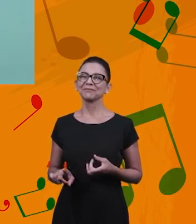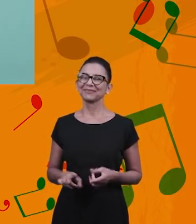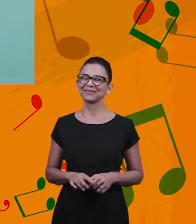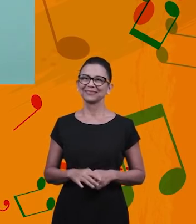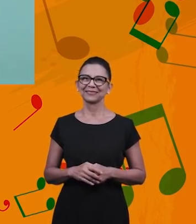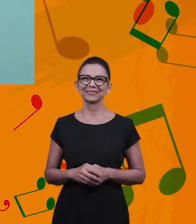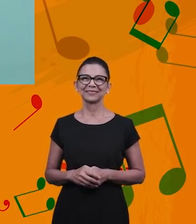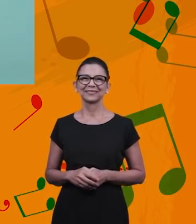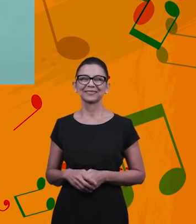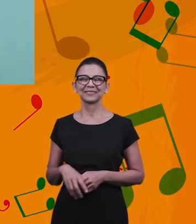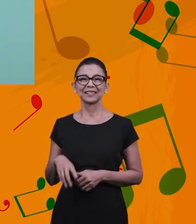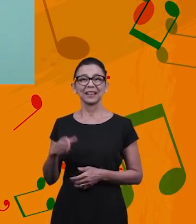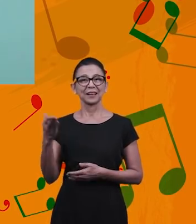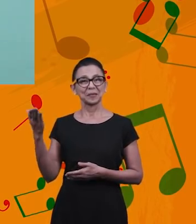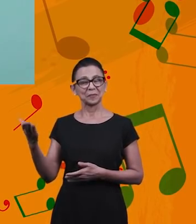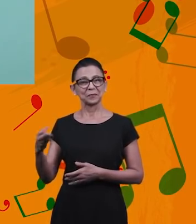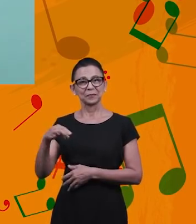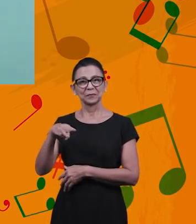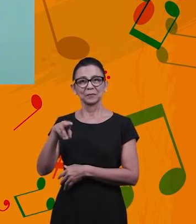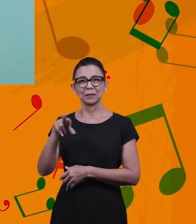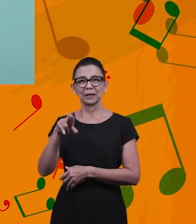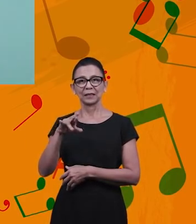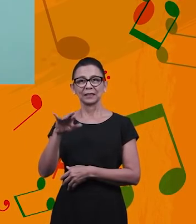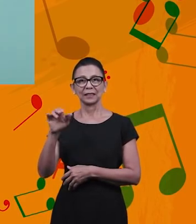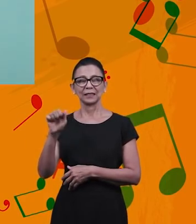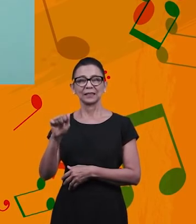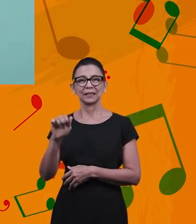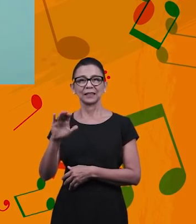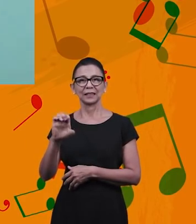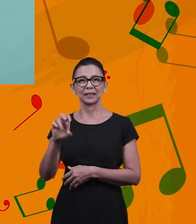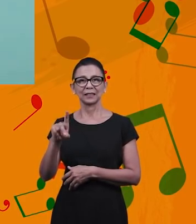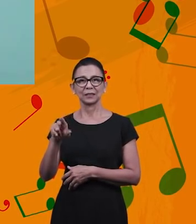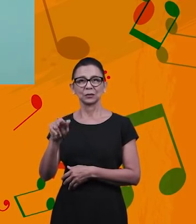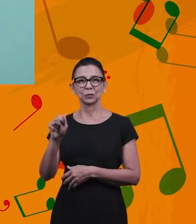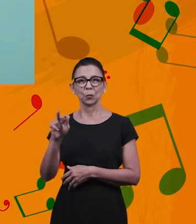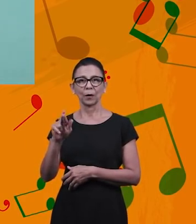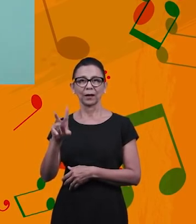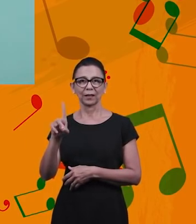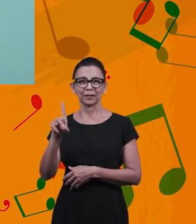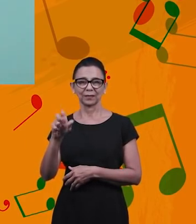Maria Eduarda, 10 anos, Rio das Ostras, Rio de Janeiro.